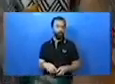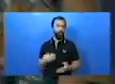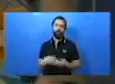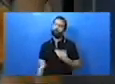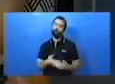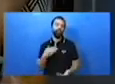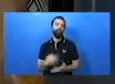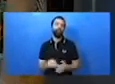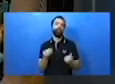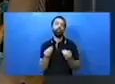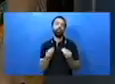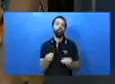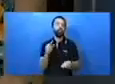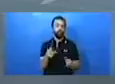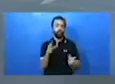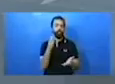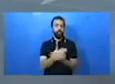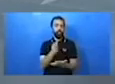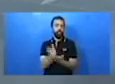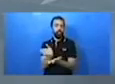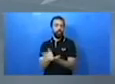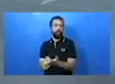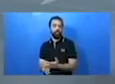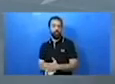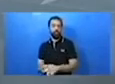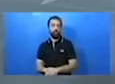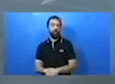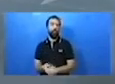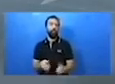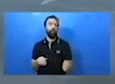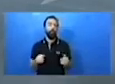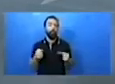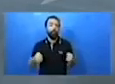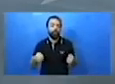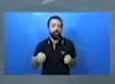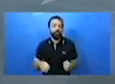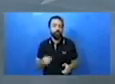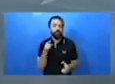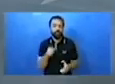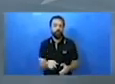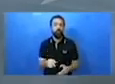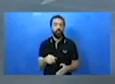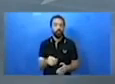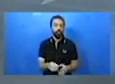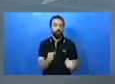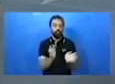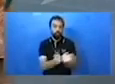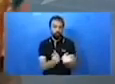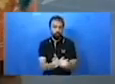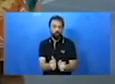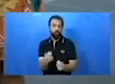ó? Sim. Não importa, o que importa é a quantidade correta que vocês vão pintar.